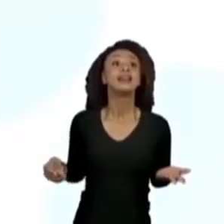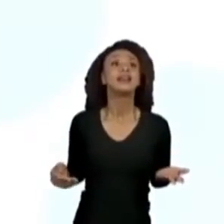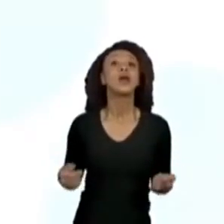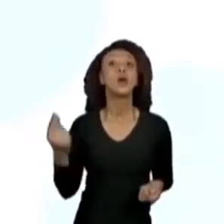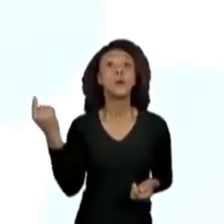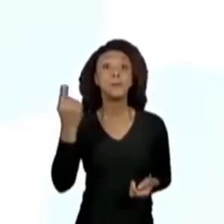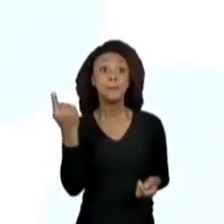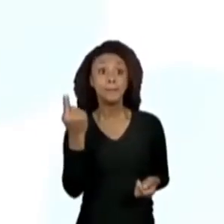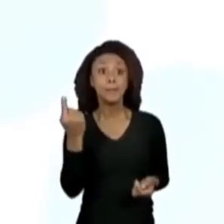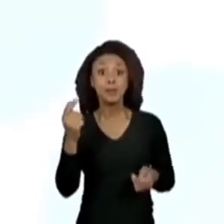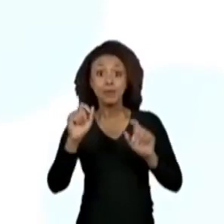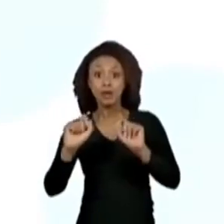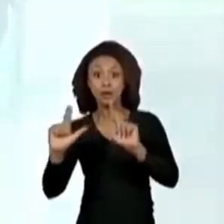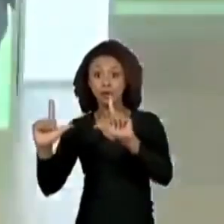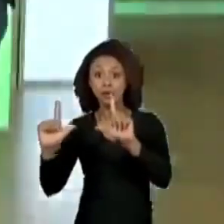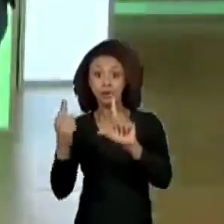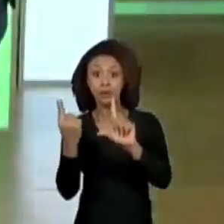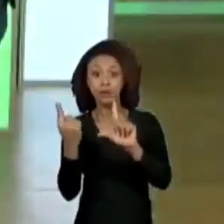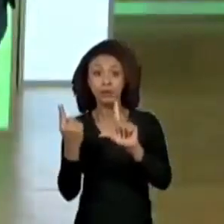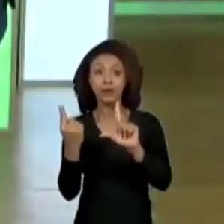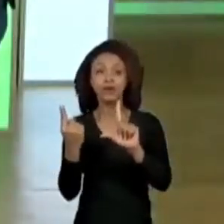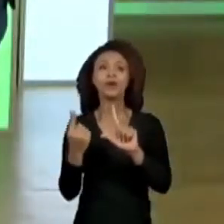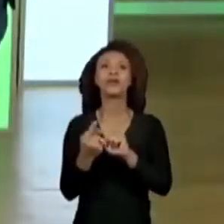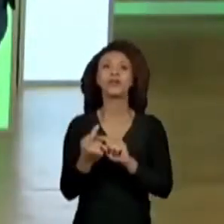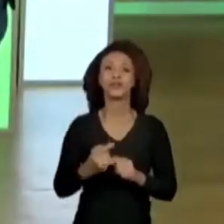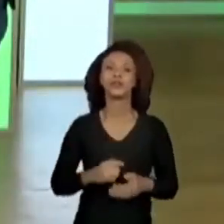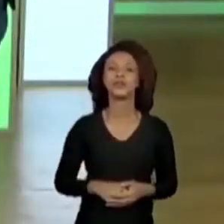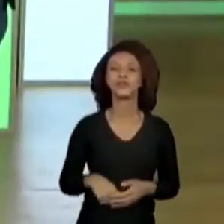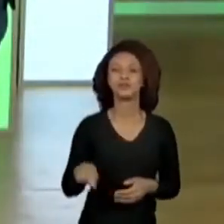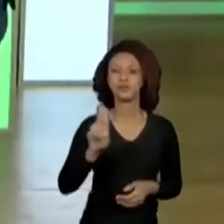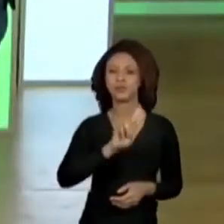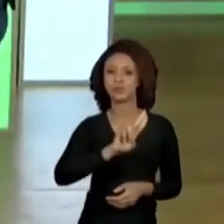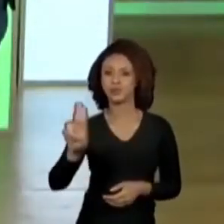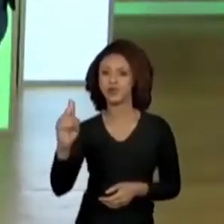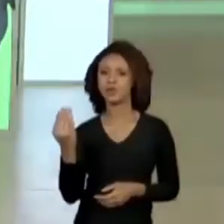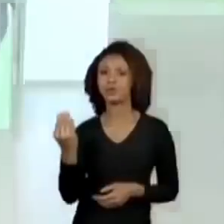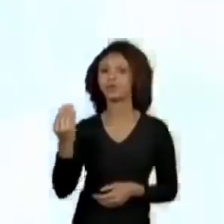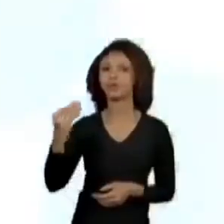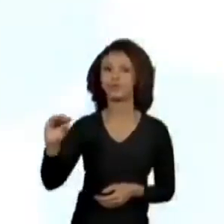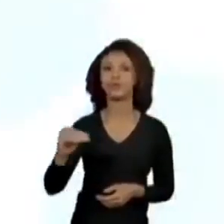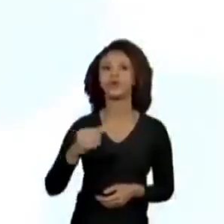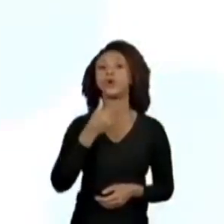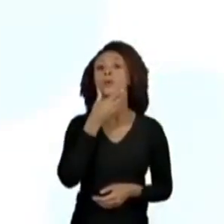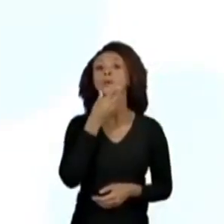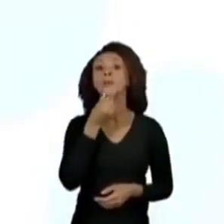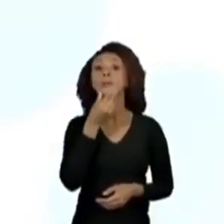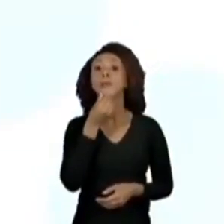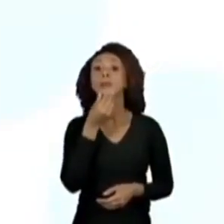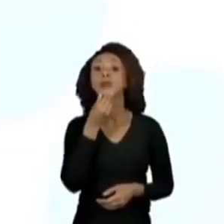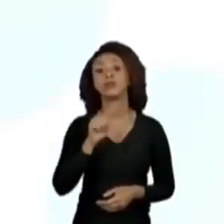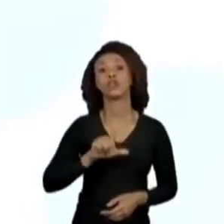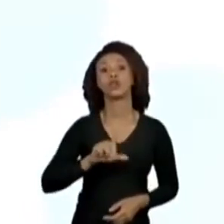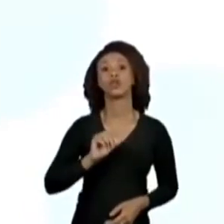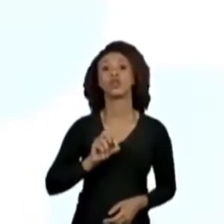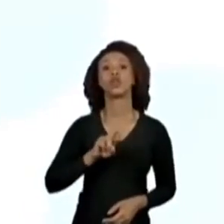eles já colocaram, né? A gente tem aqui, eu vou até colocar aqui. O Lorenzo disse que são